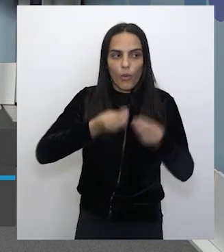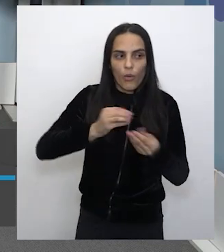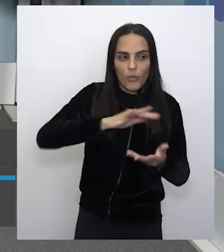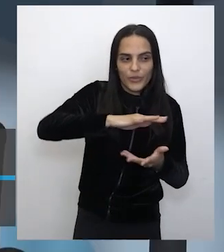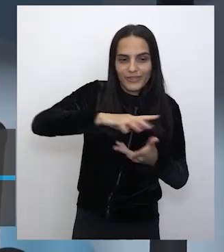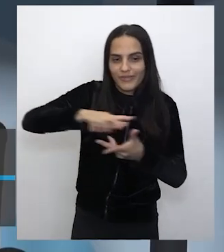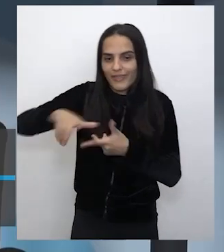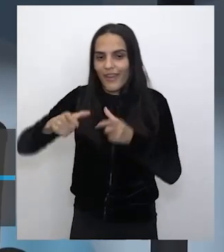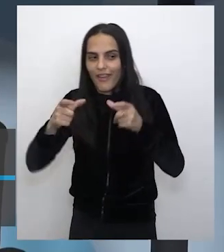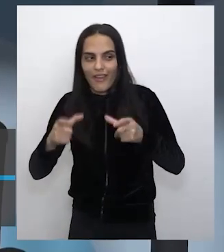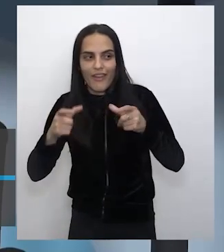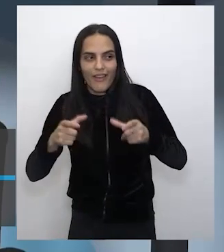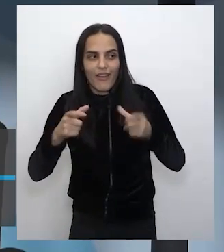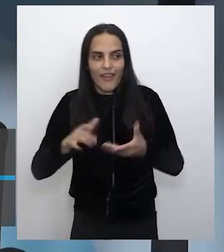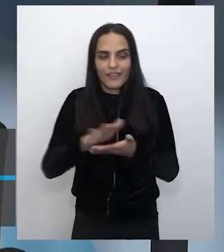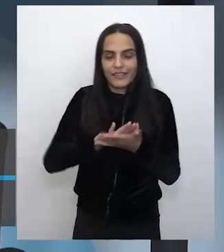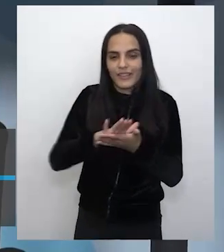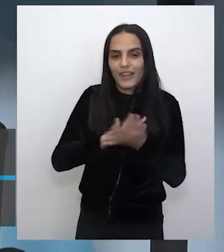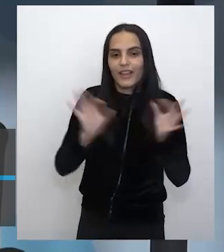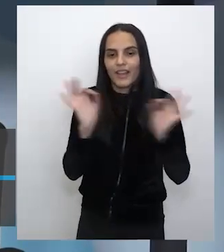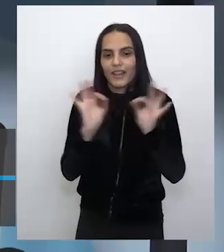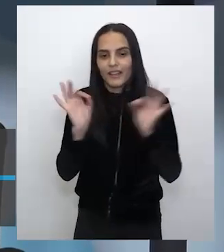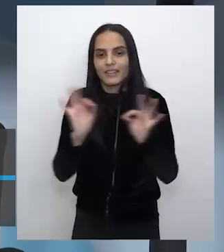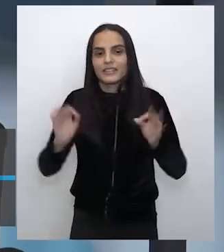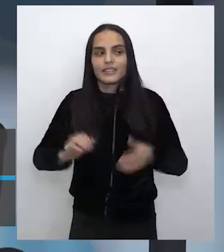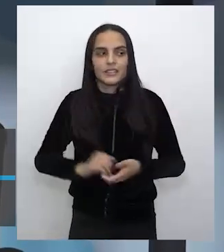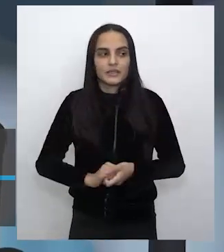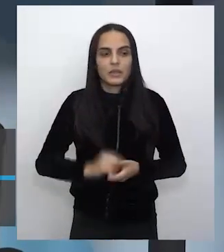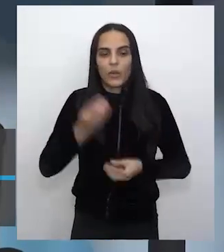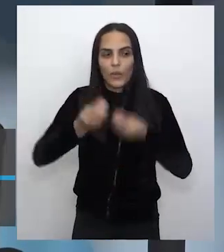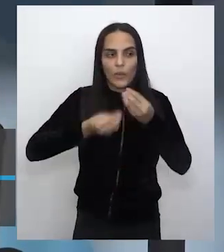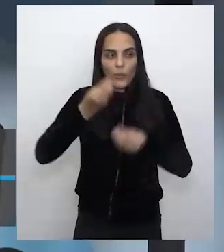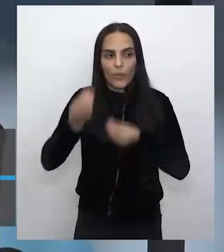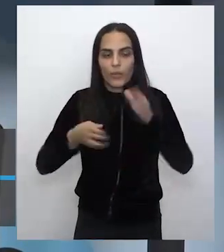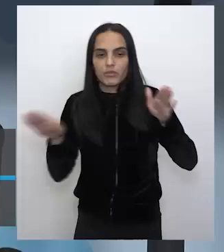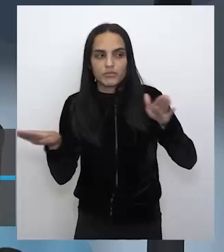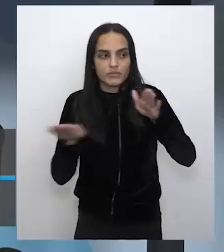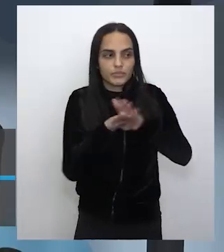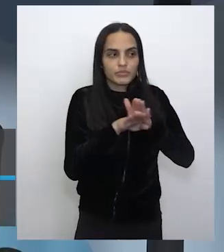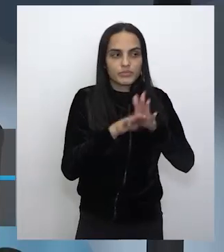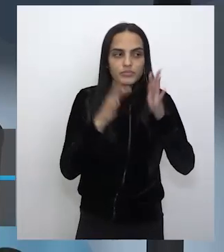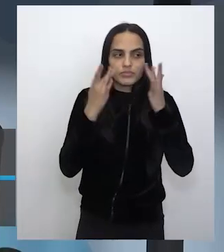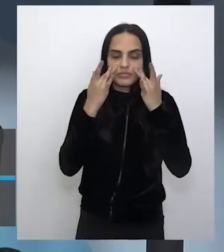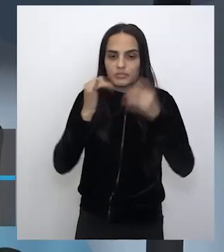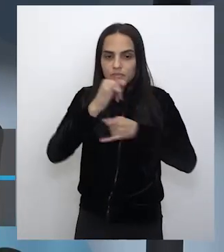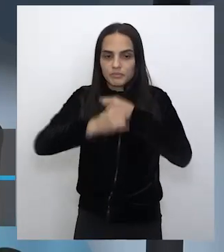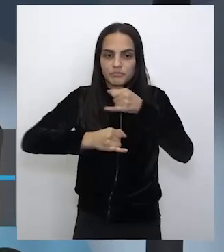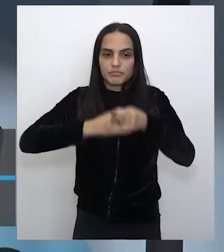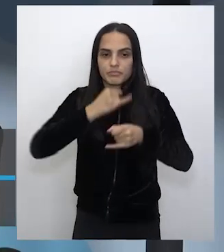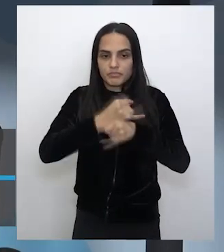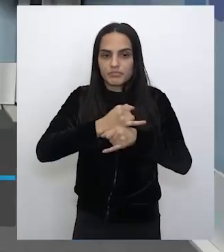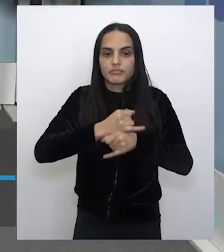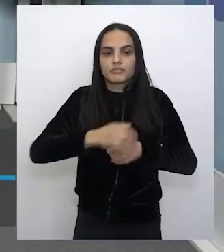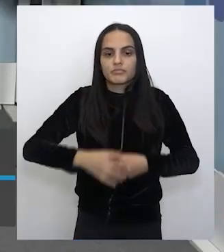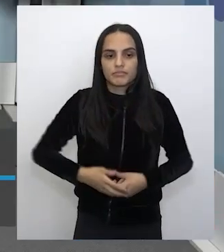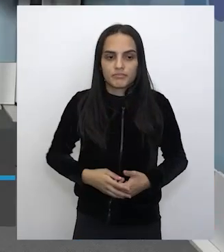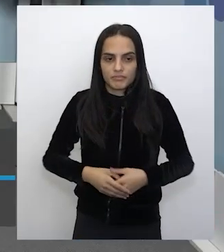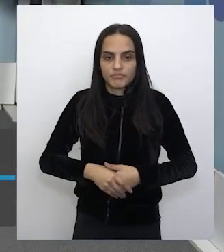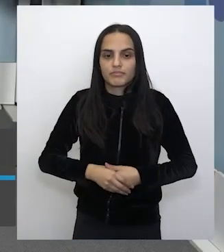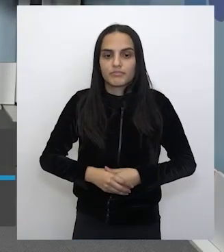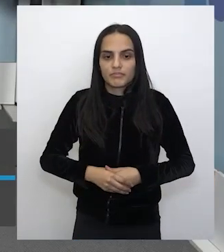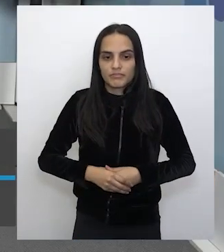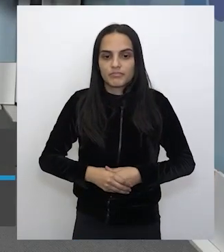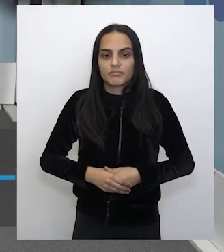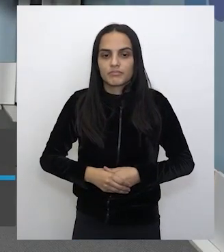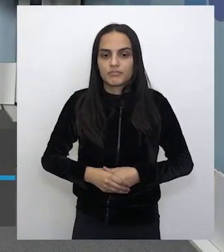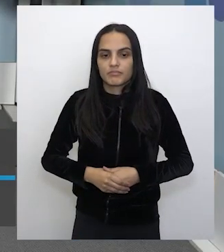rede mundial de computadores, como que ela chegou. Então, é a apresentação da chegada da internet no A gente estava lá naquela época, a gente viveu